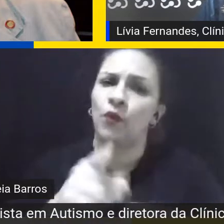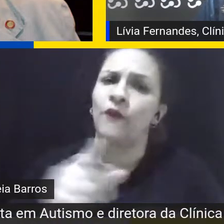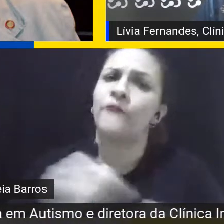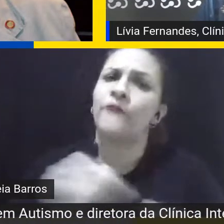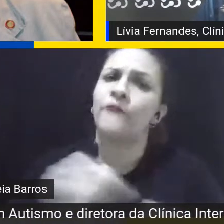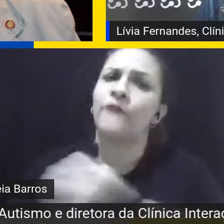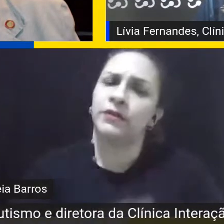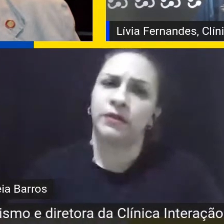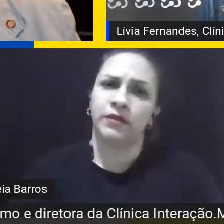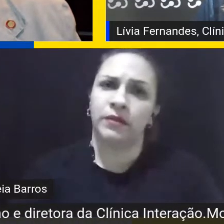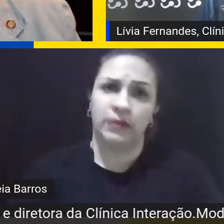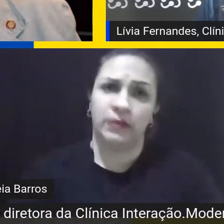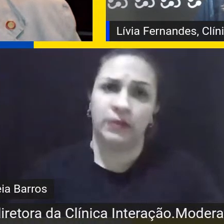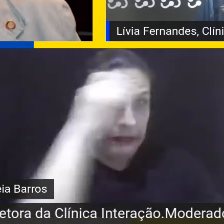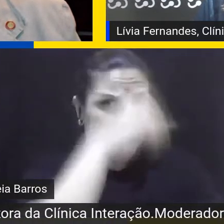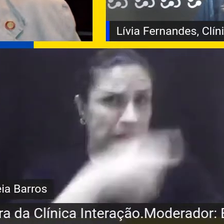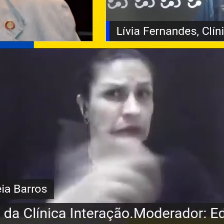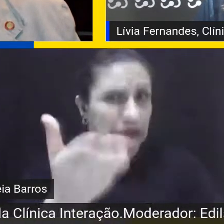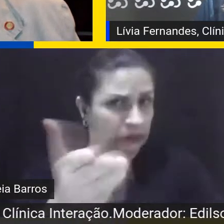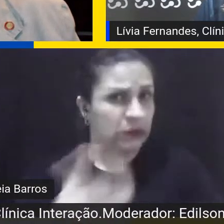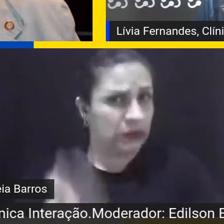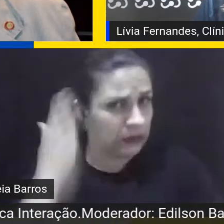é um momento difícil para vocês também, né?